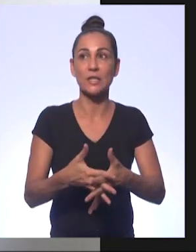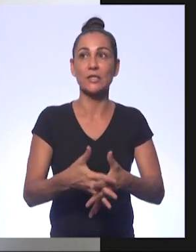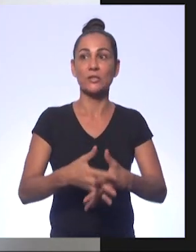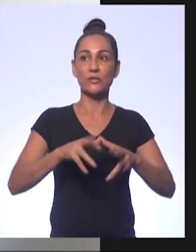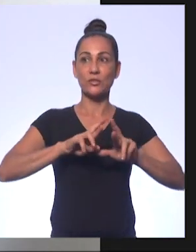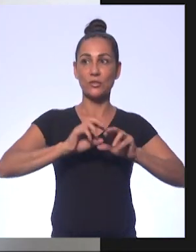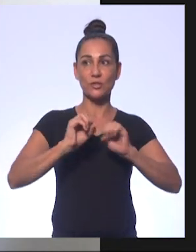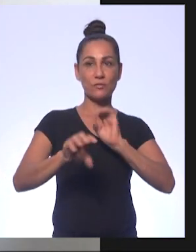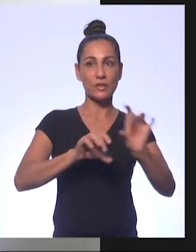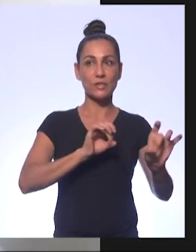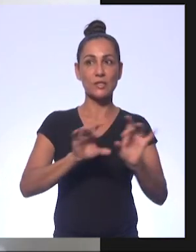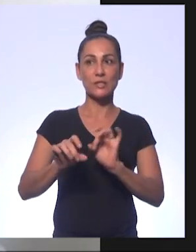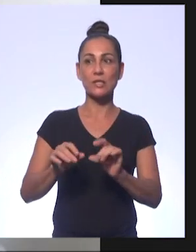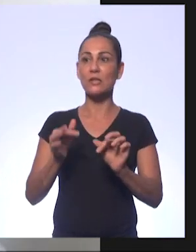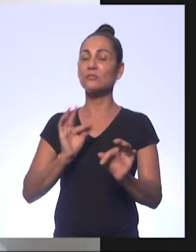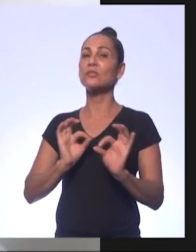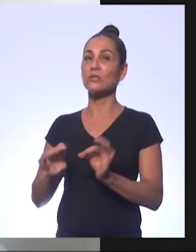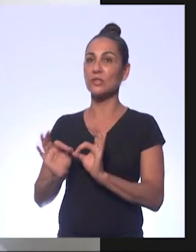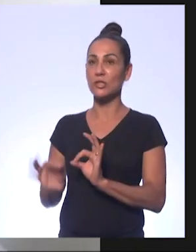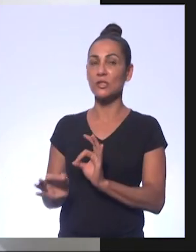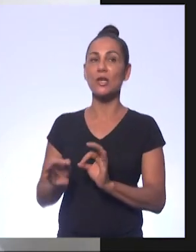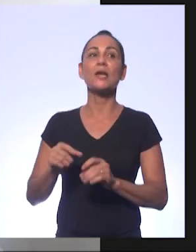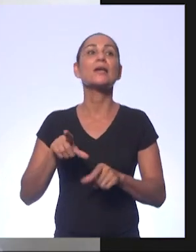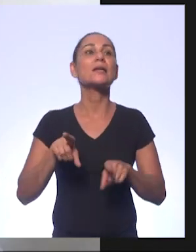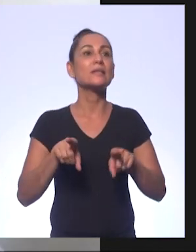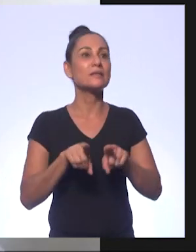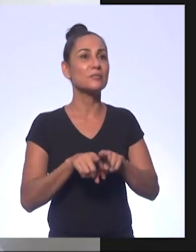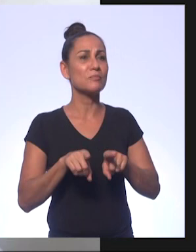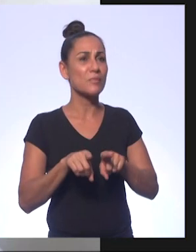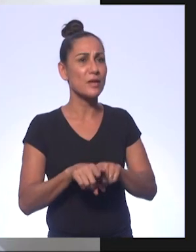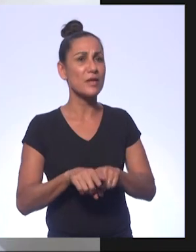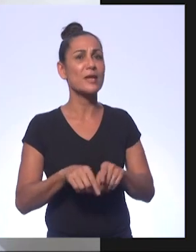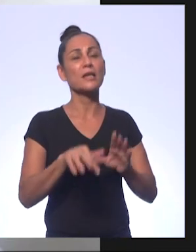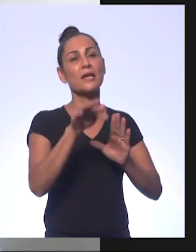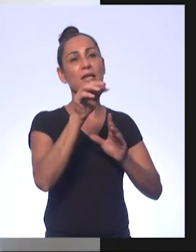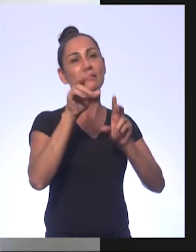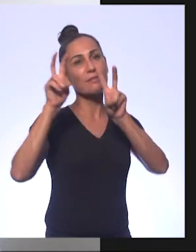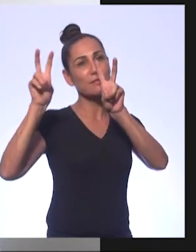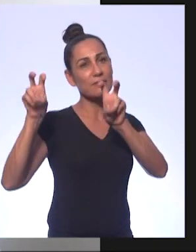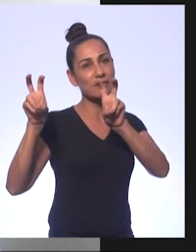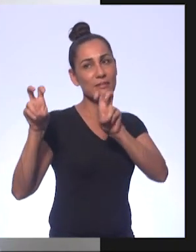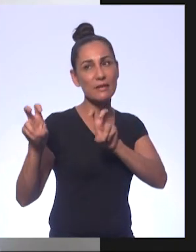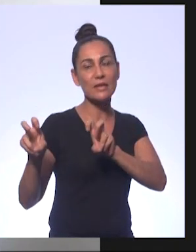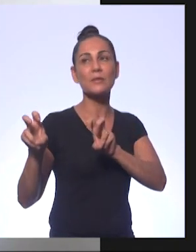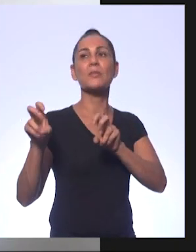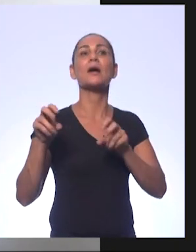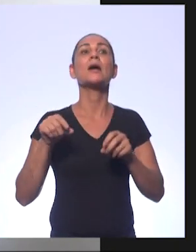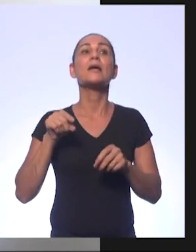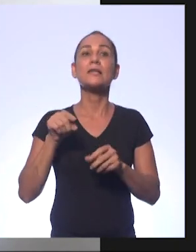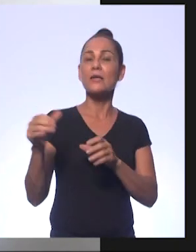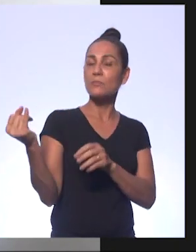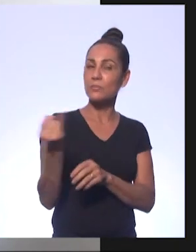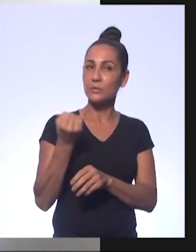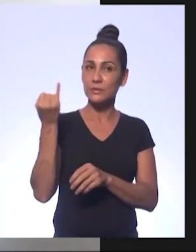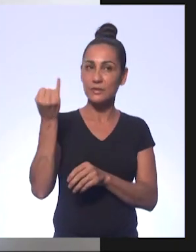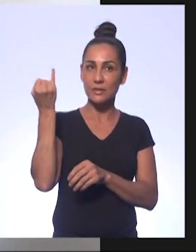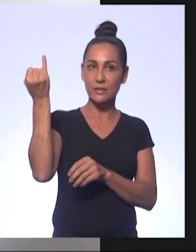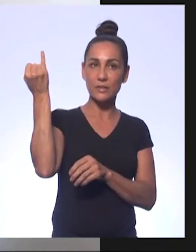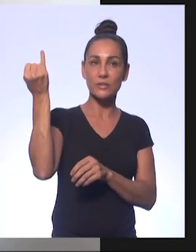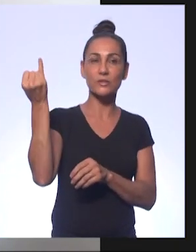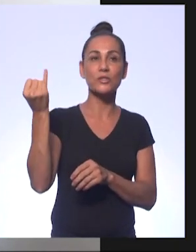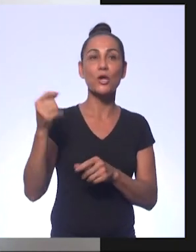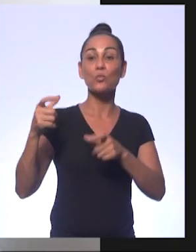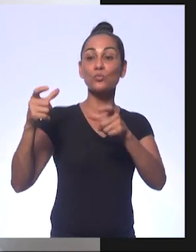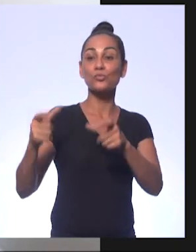simplicidade. Então, independente daquele tema, daquela temática que é importante num